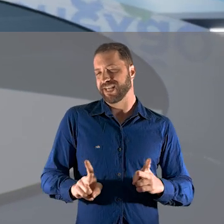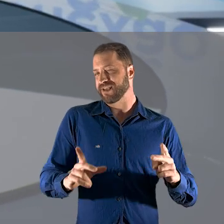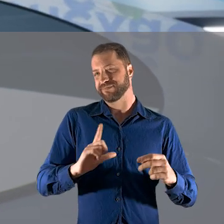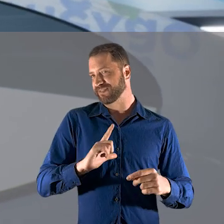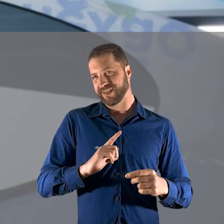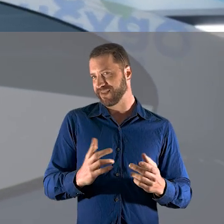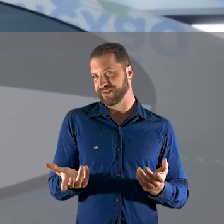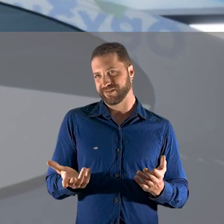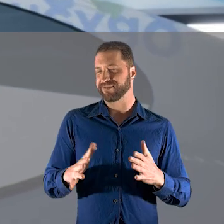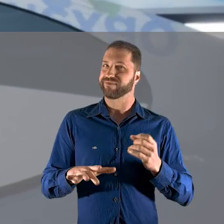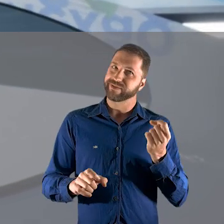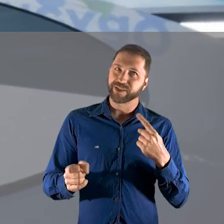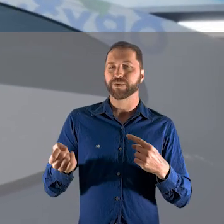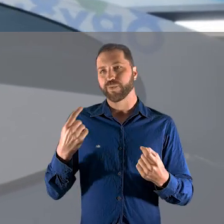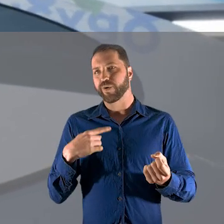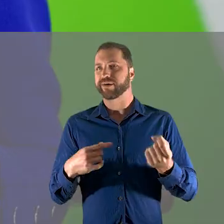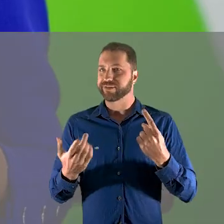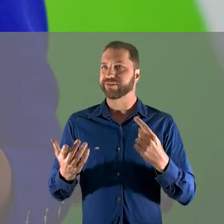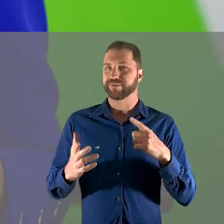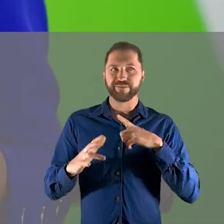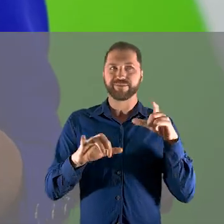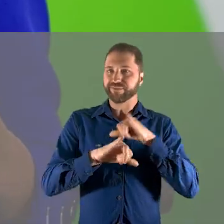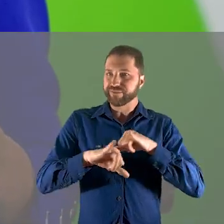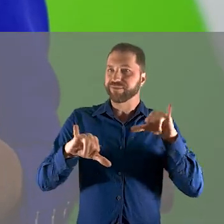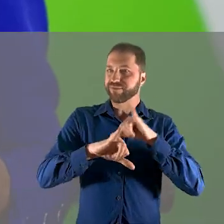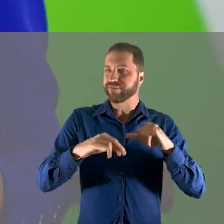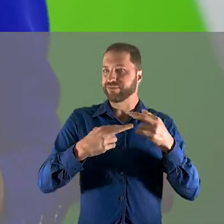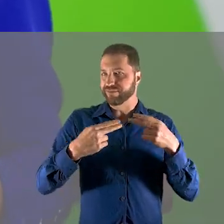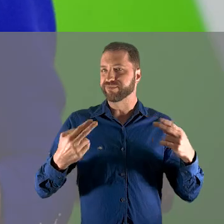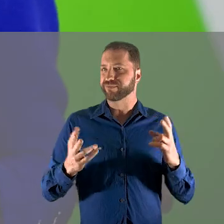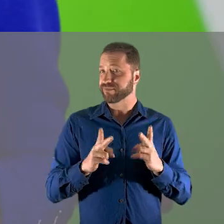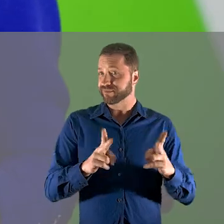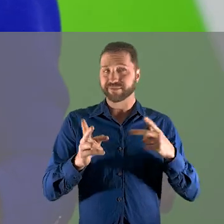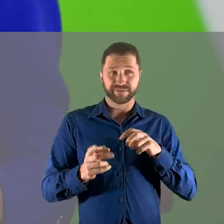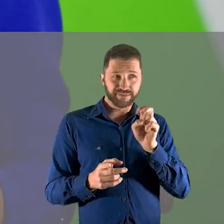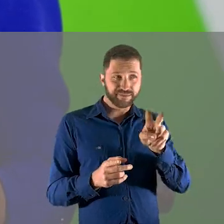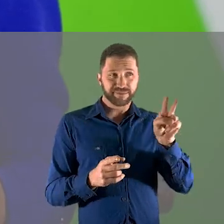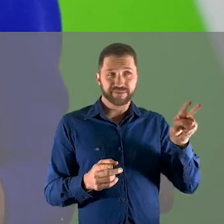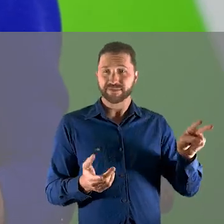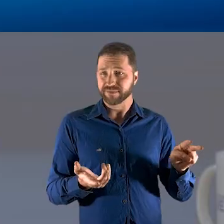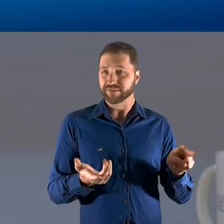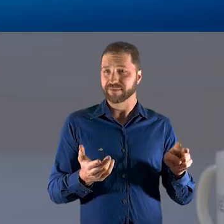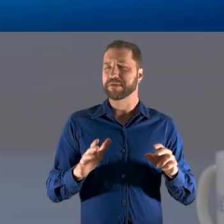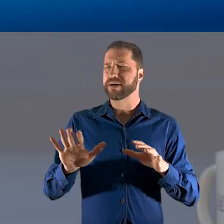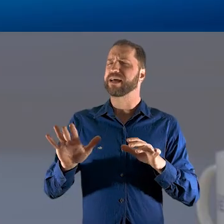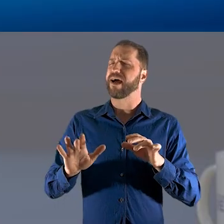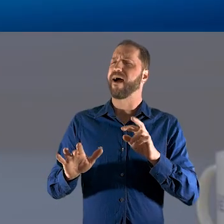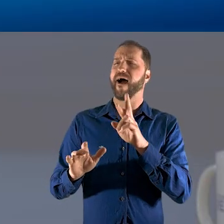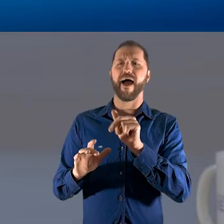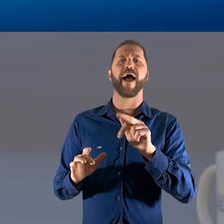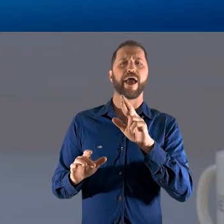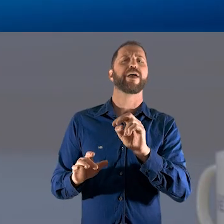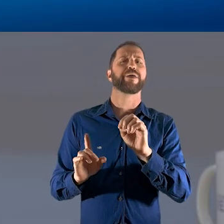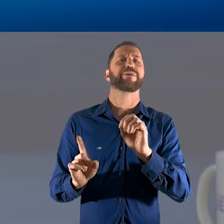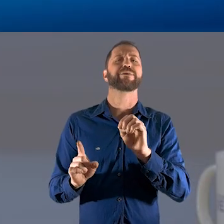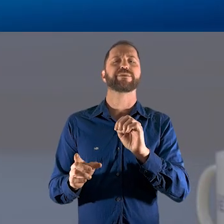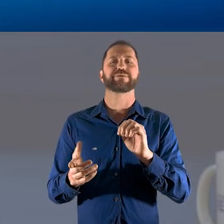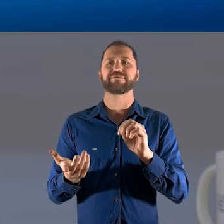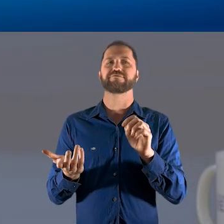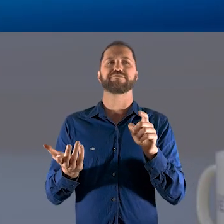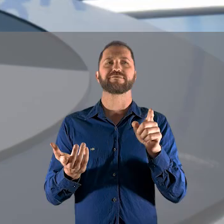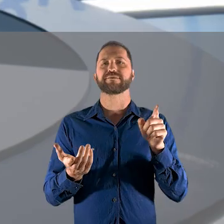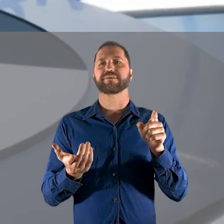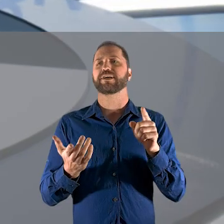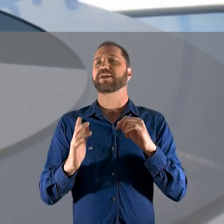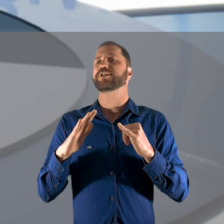tem má intenção né exato vai ter né Deve ter de vez em quando a gente ouve notícias e tudo mas é muito